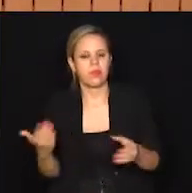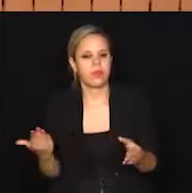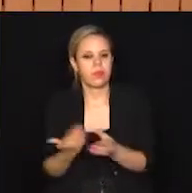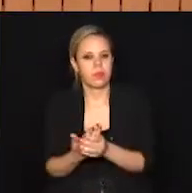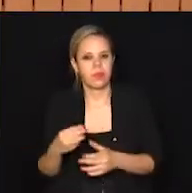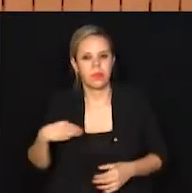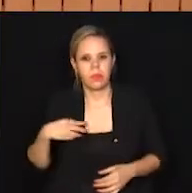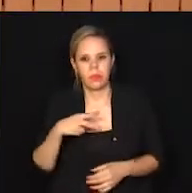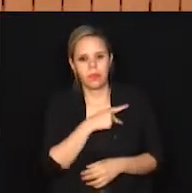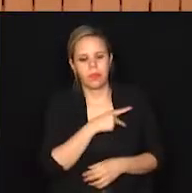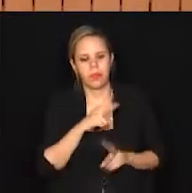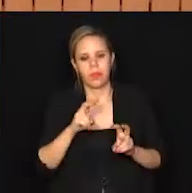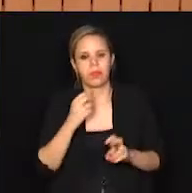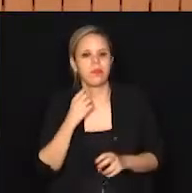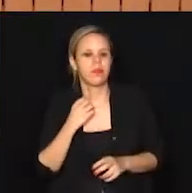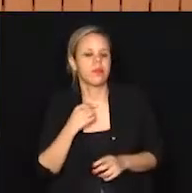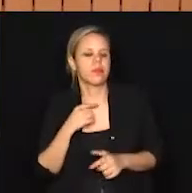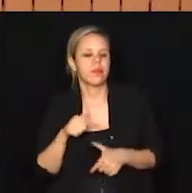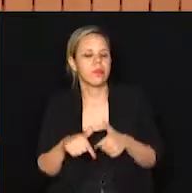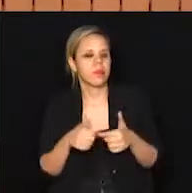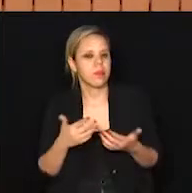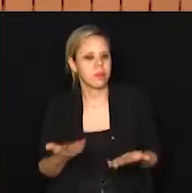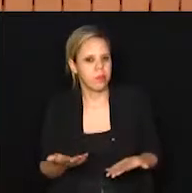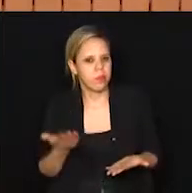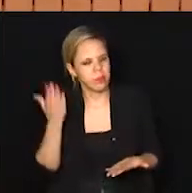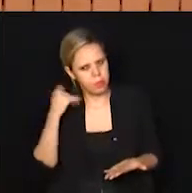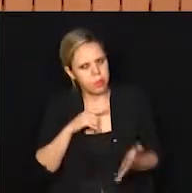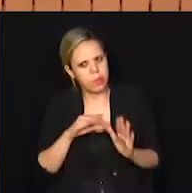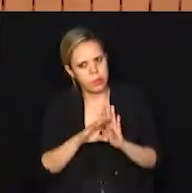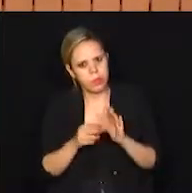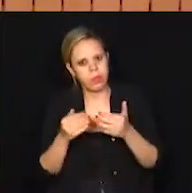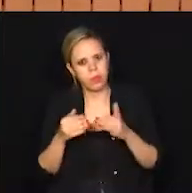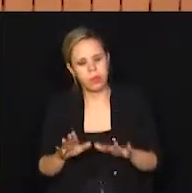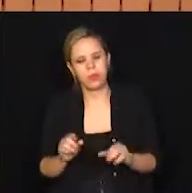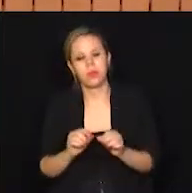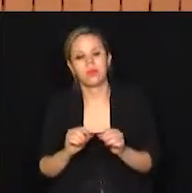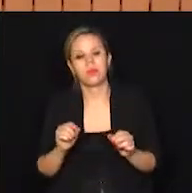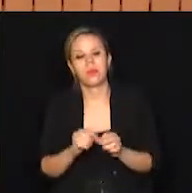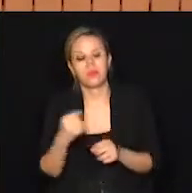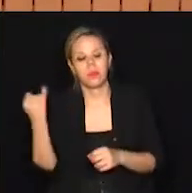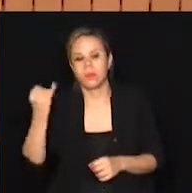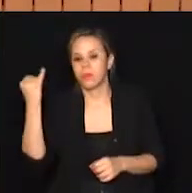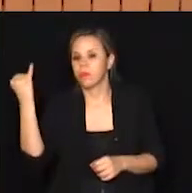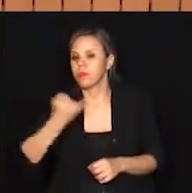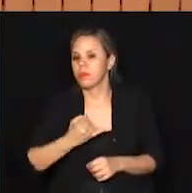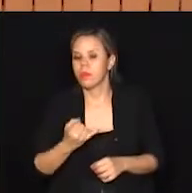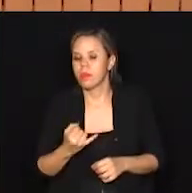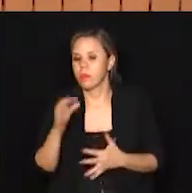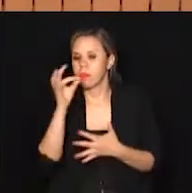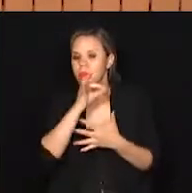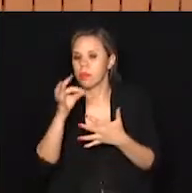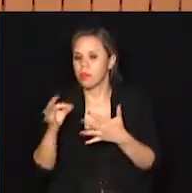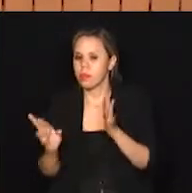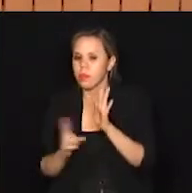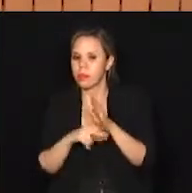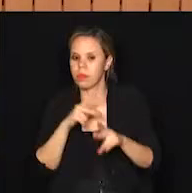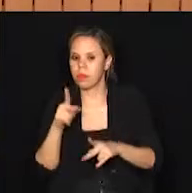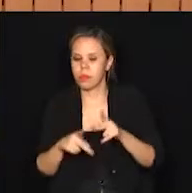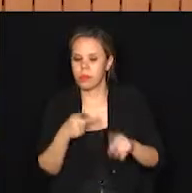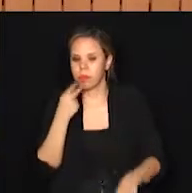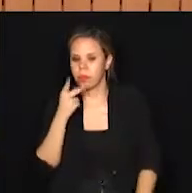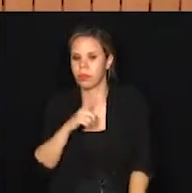em relação a esse tema, porque a gente sabe que existe um procedimento aberto e seria muito importante o conjunto aqui das representações